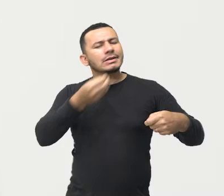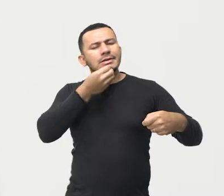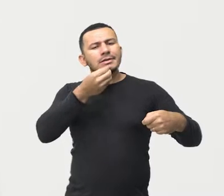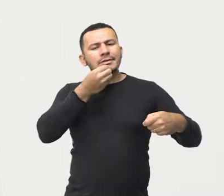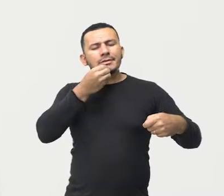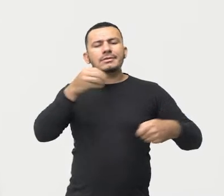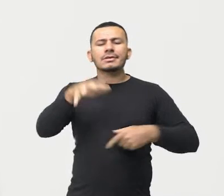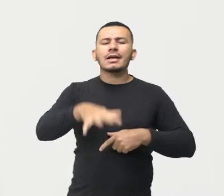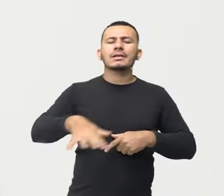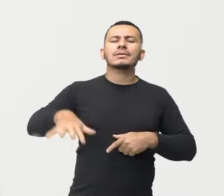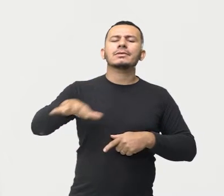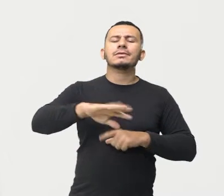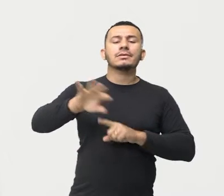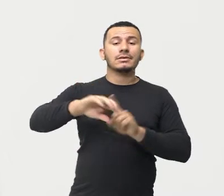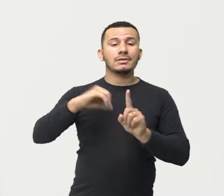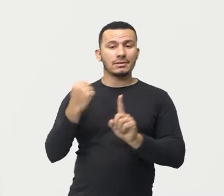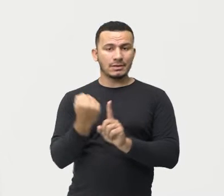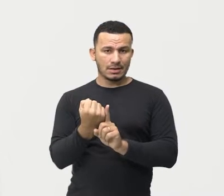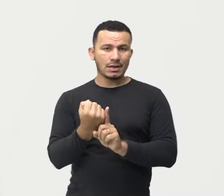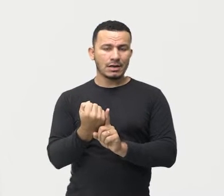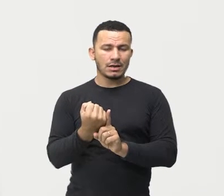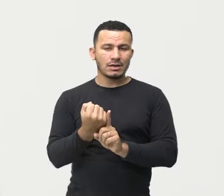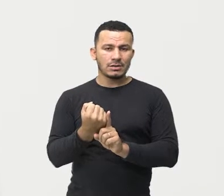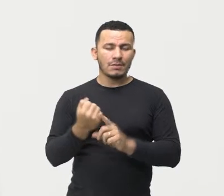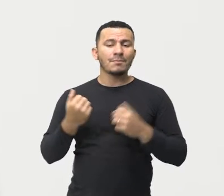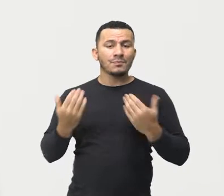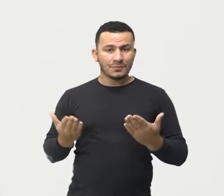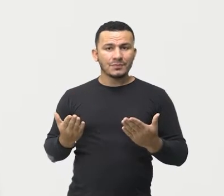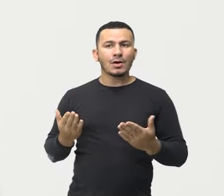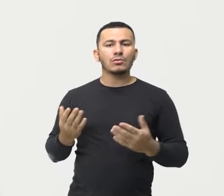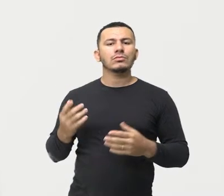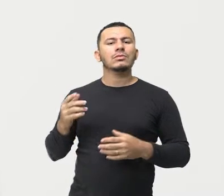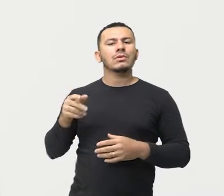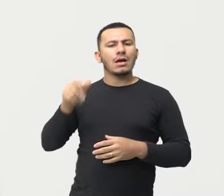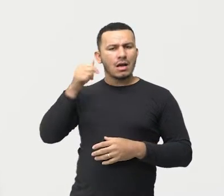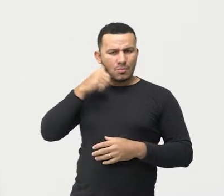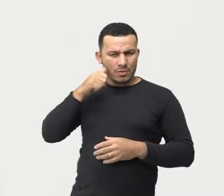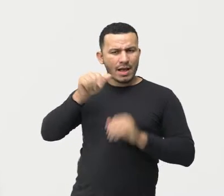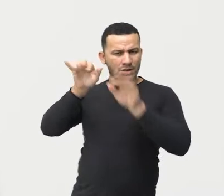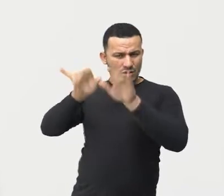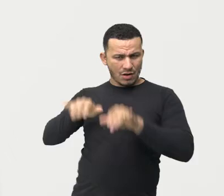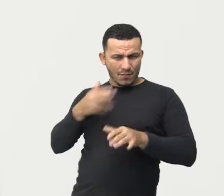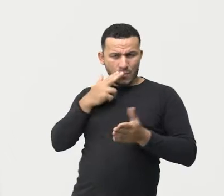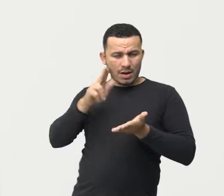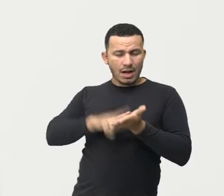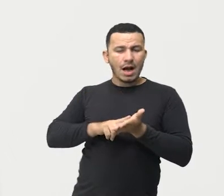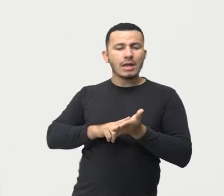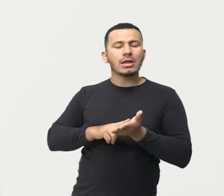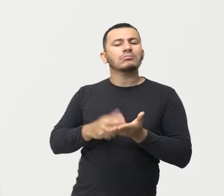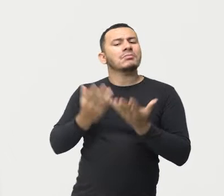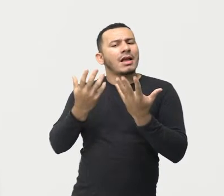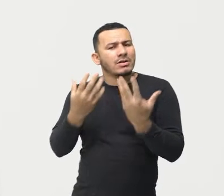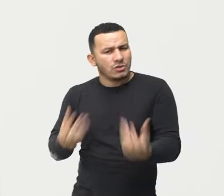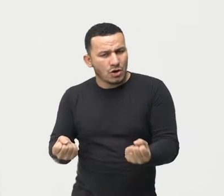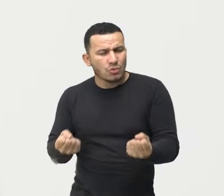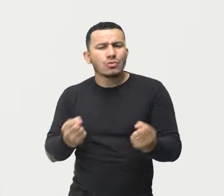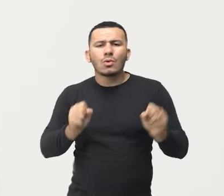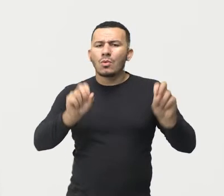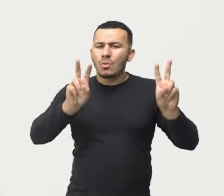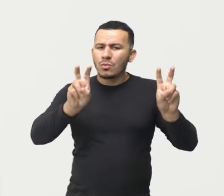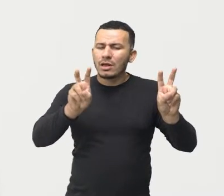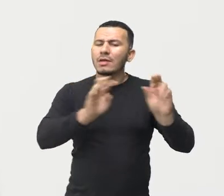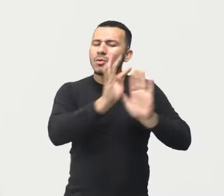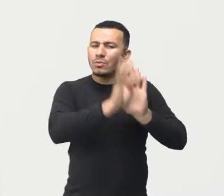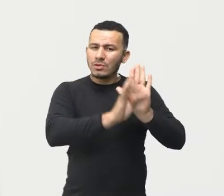necessário à nossa sociedade. Então, significa que ela aprova o conteúdo daquela matéria. E se